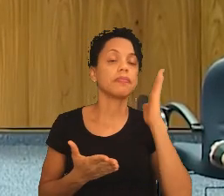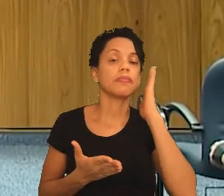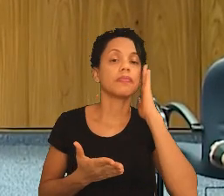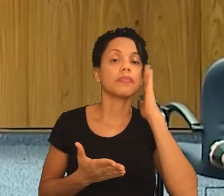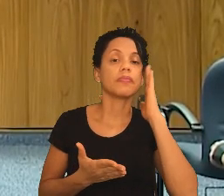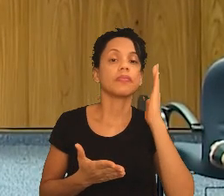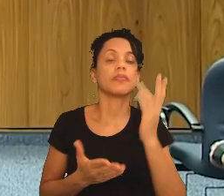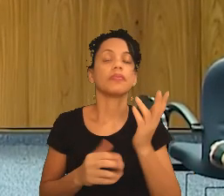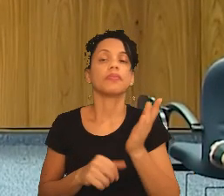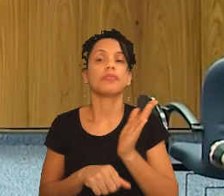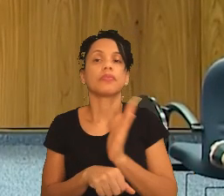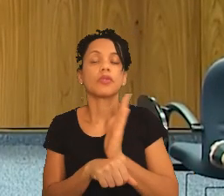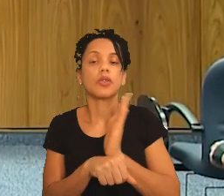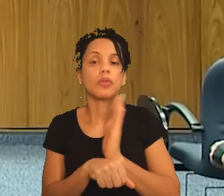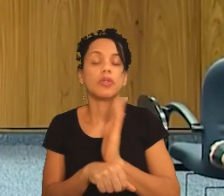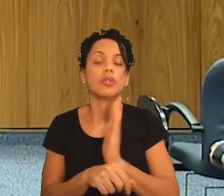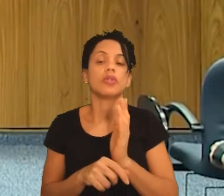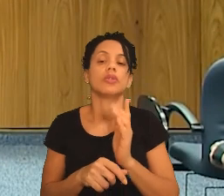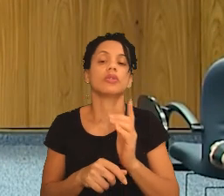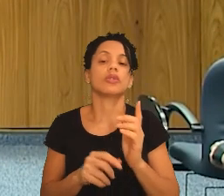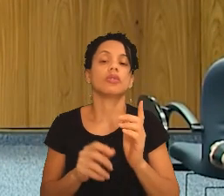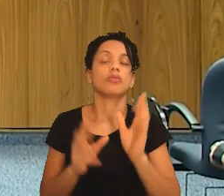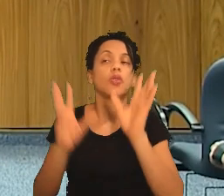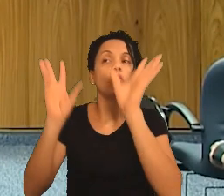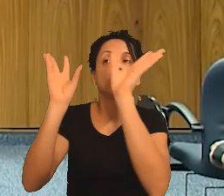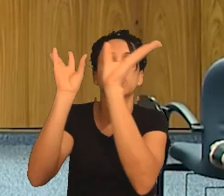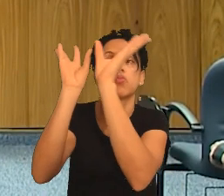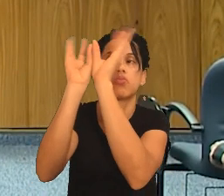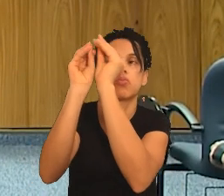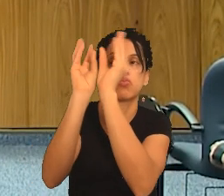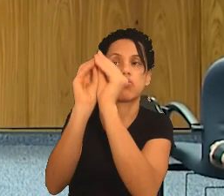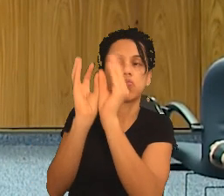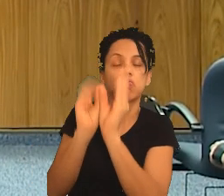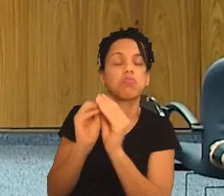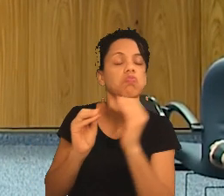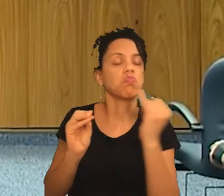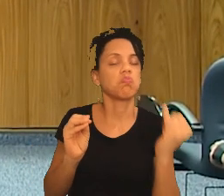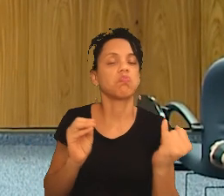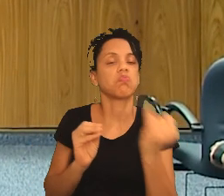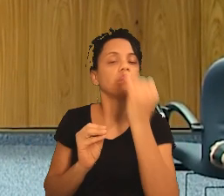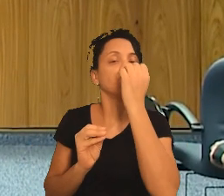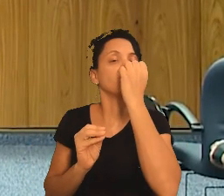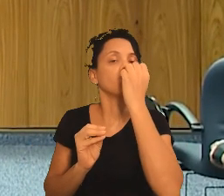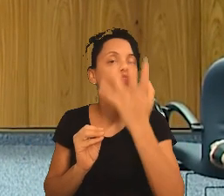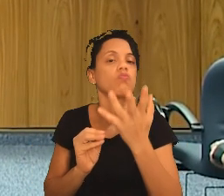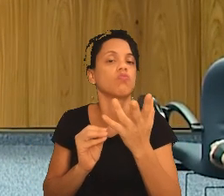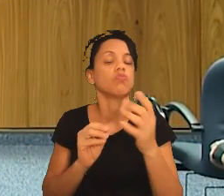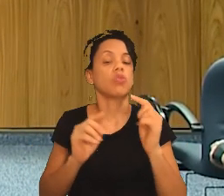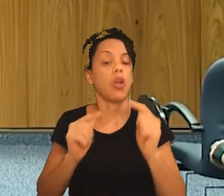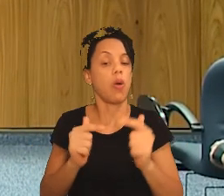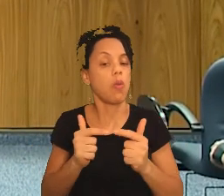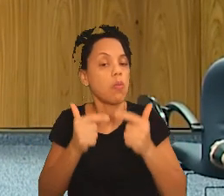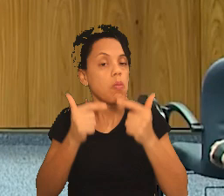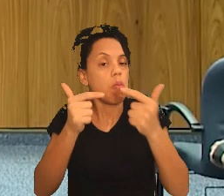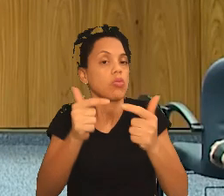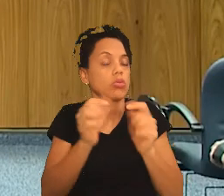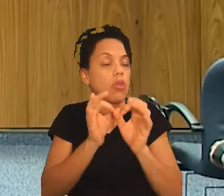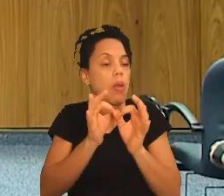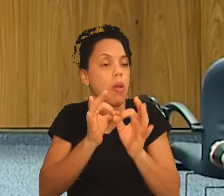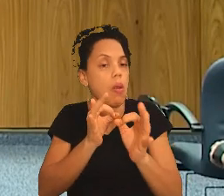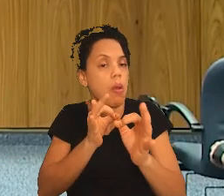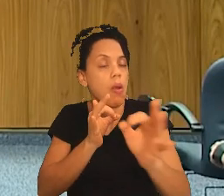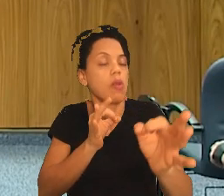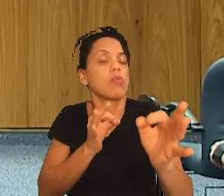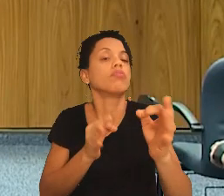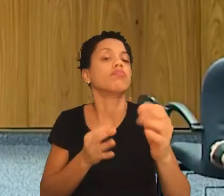presentes ali na narrativa do vídeo. A ação, ela acaba, de fato,